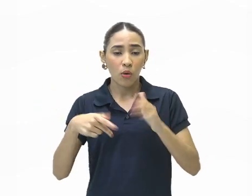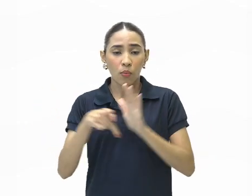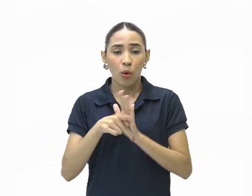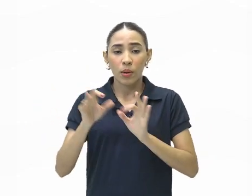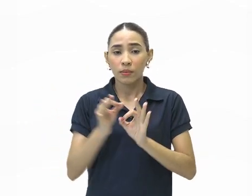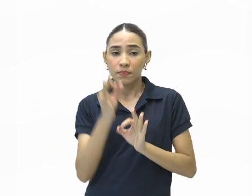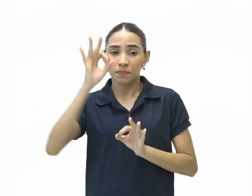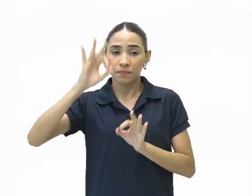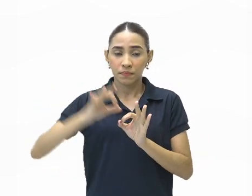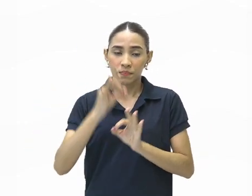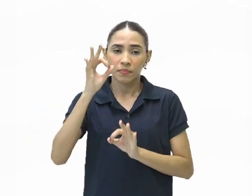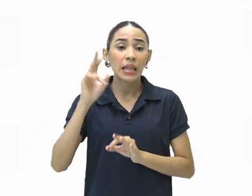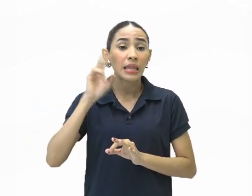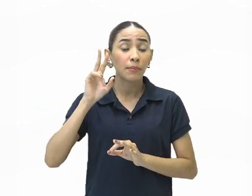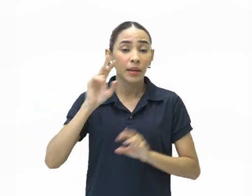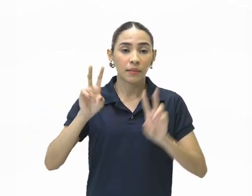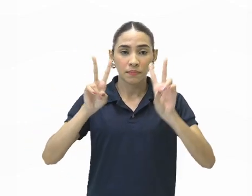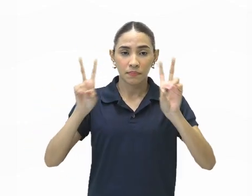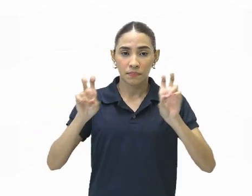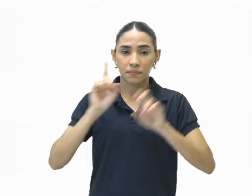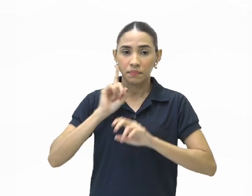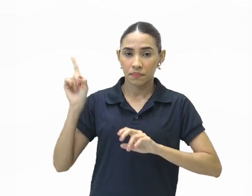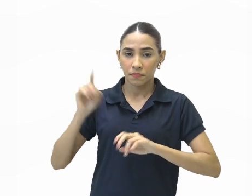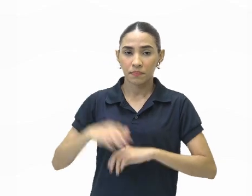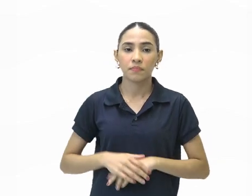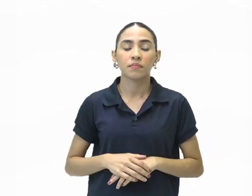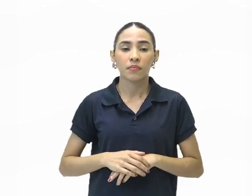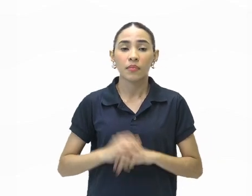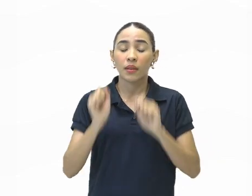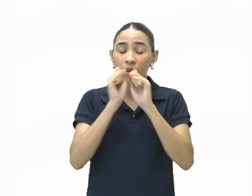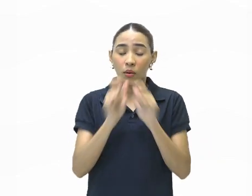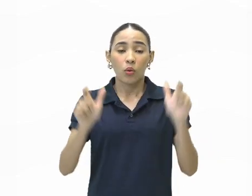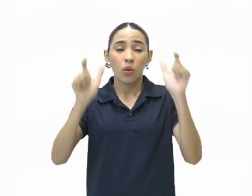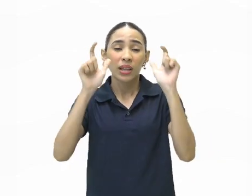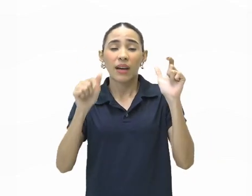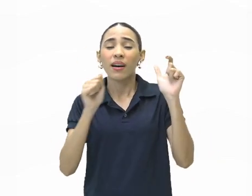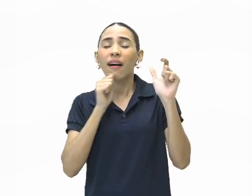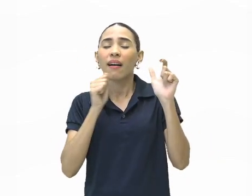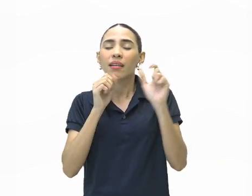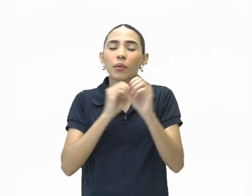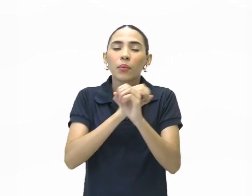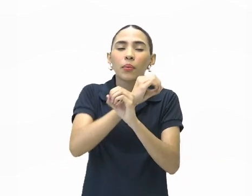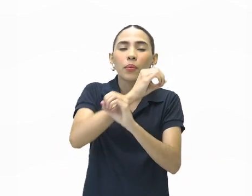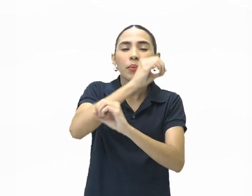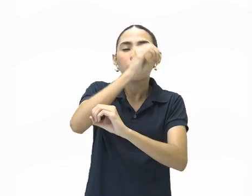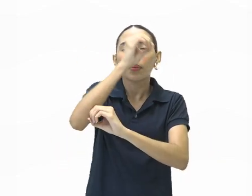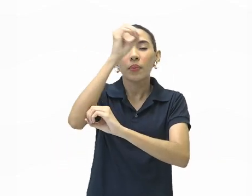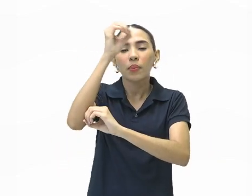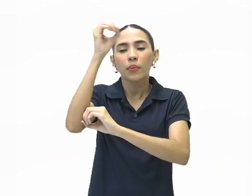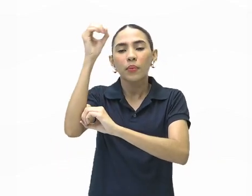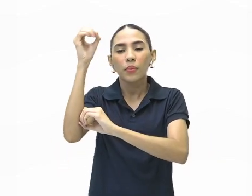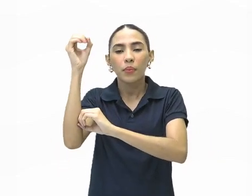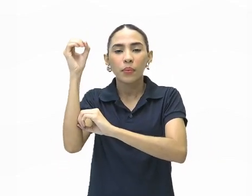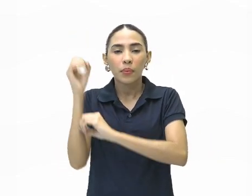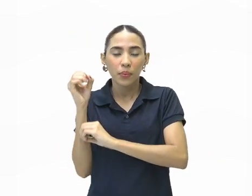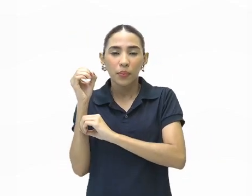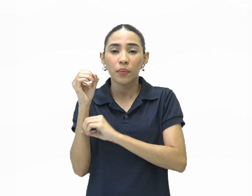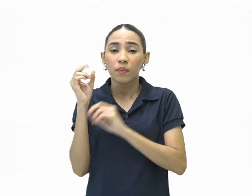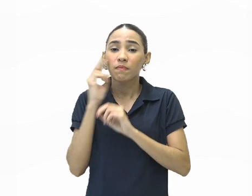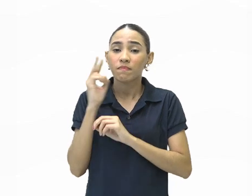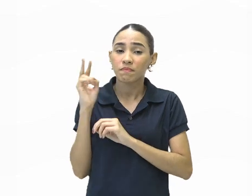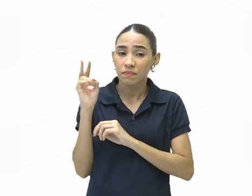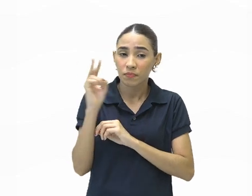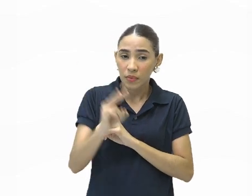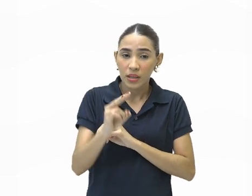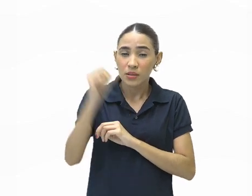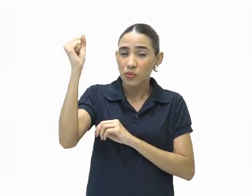ver um trecho aí que relata isso, ó. Acordava ainda no escuro, como se ouvisse o sol chegando atrás das beiras da